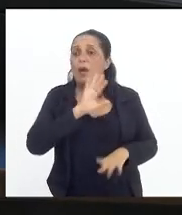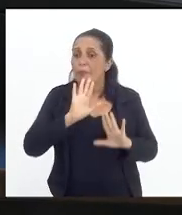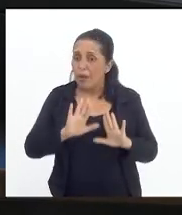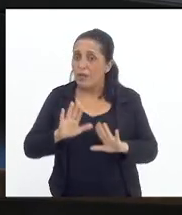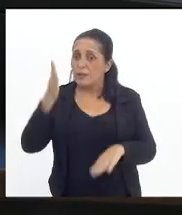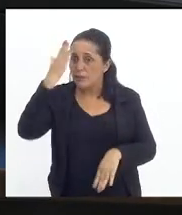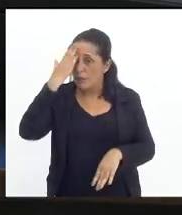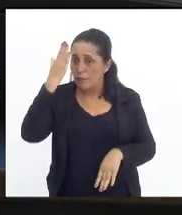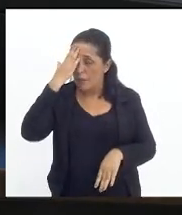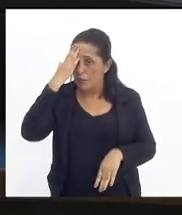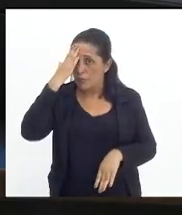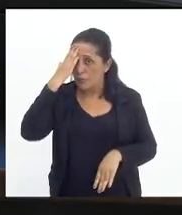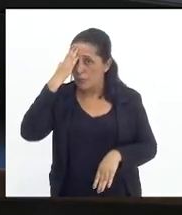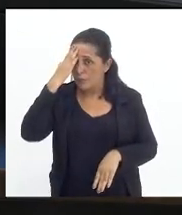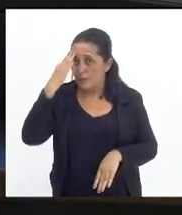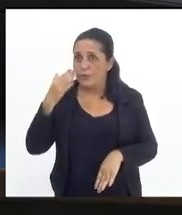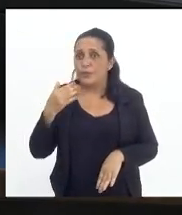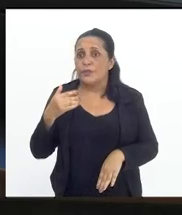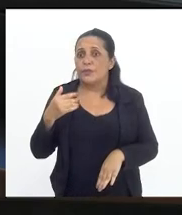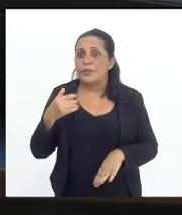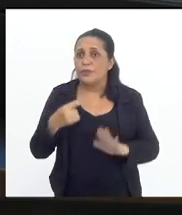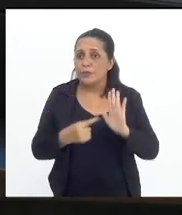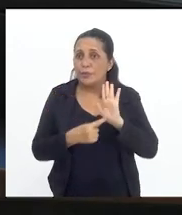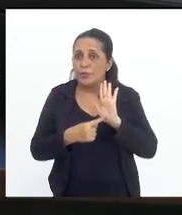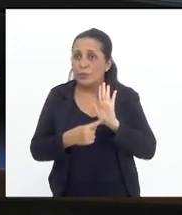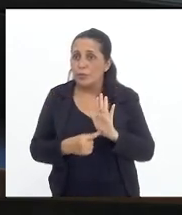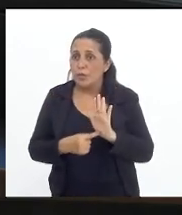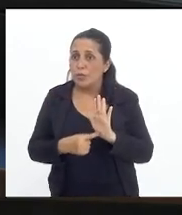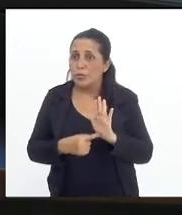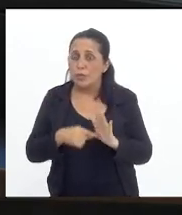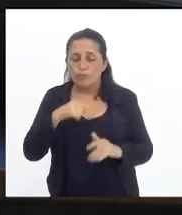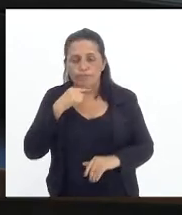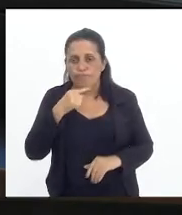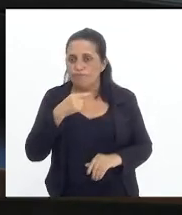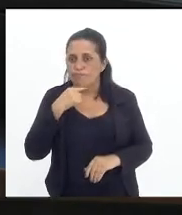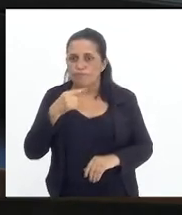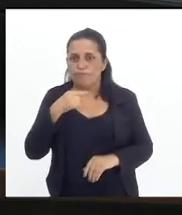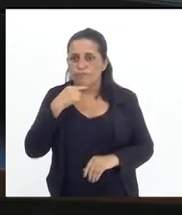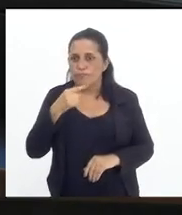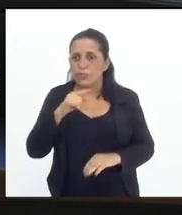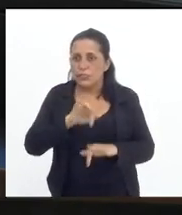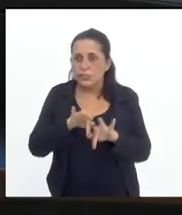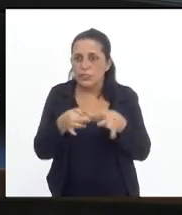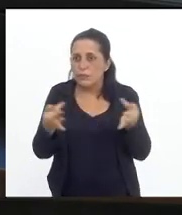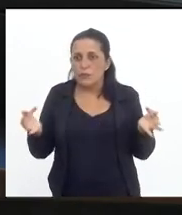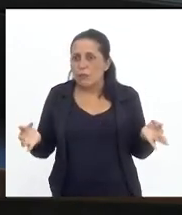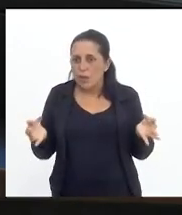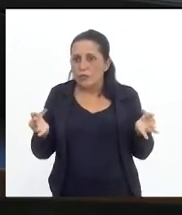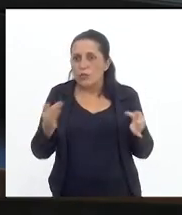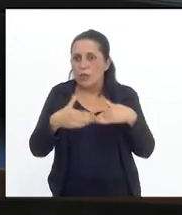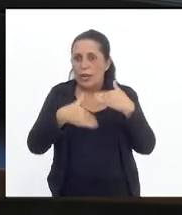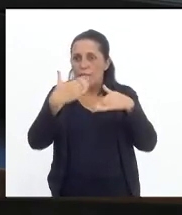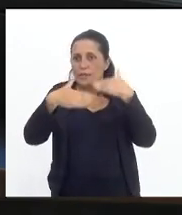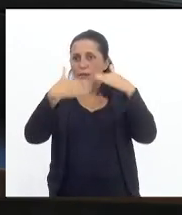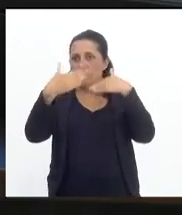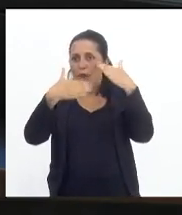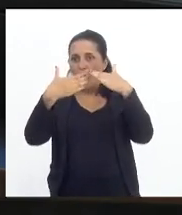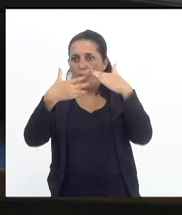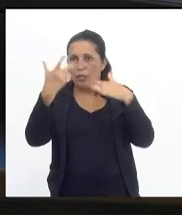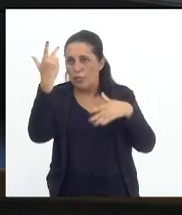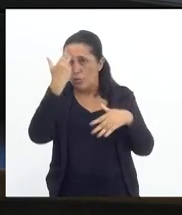é é você já nós demonstramos pra vocês e nós não conseguimos simples é um crescimento